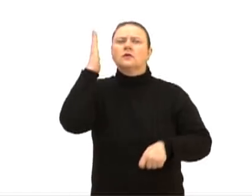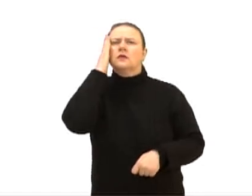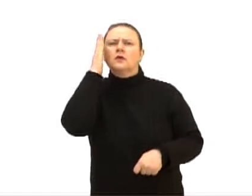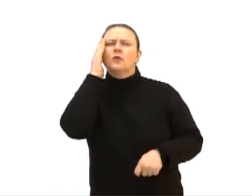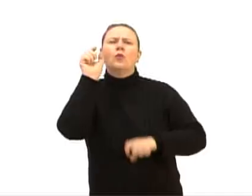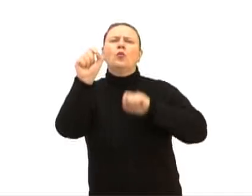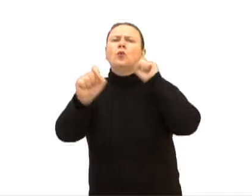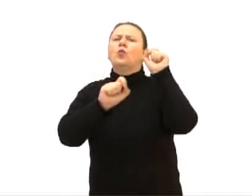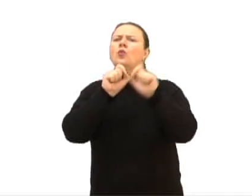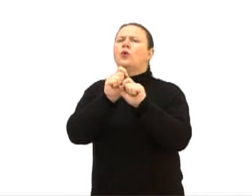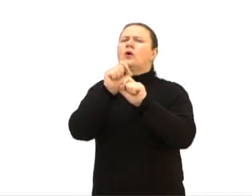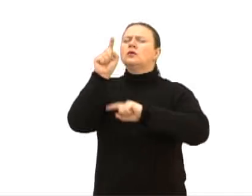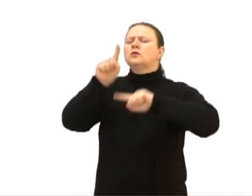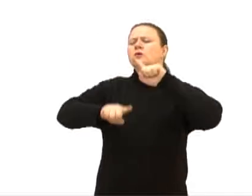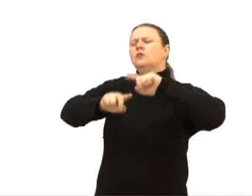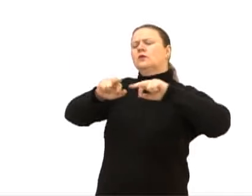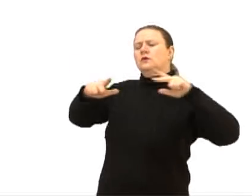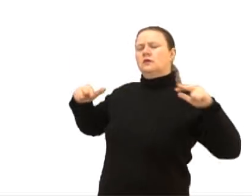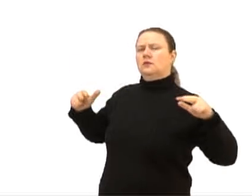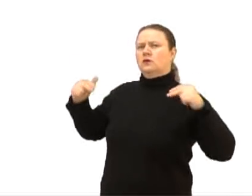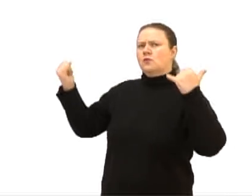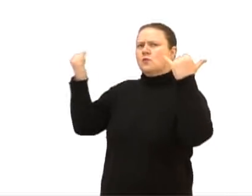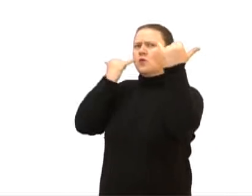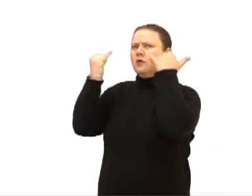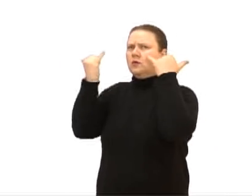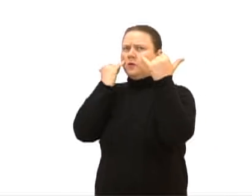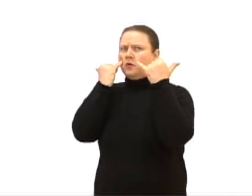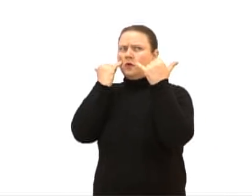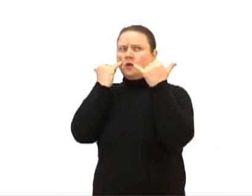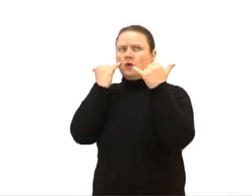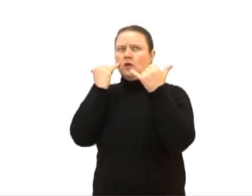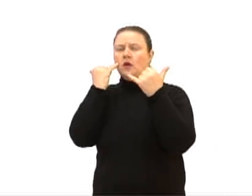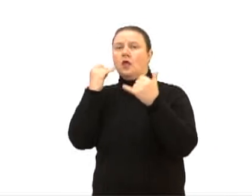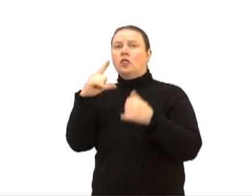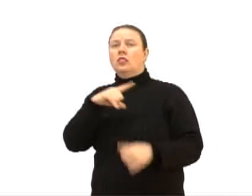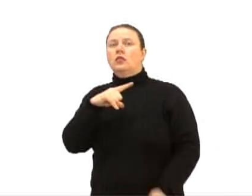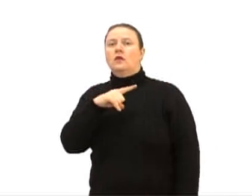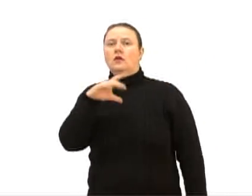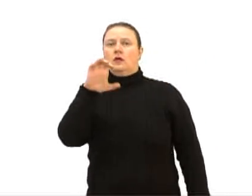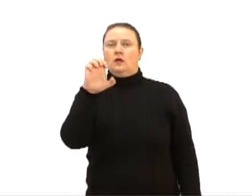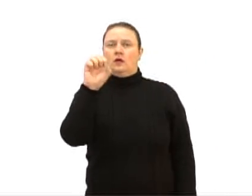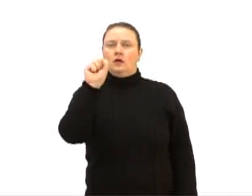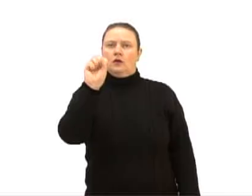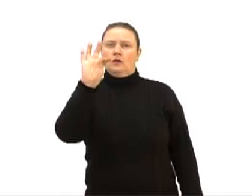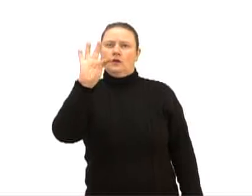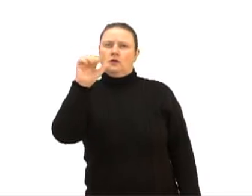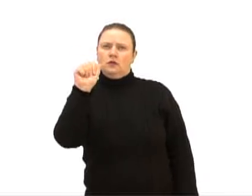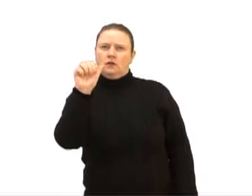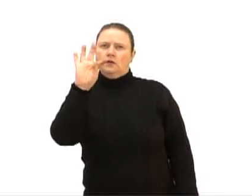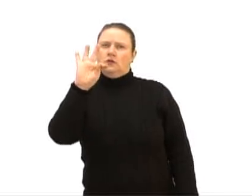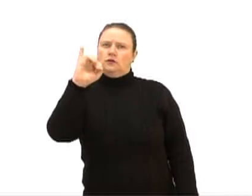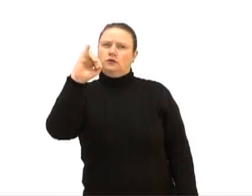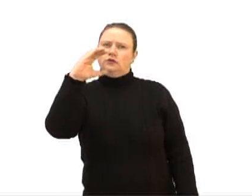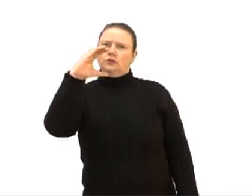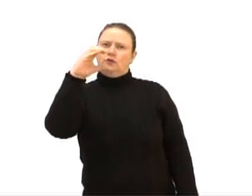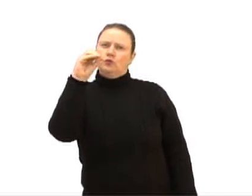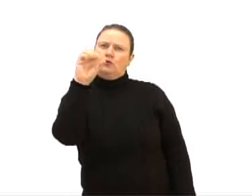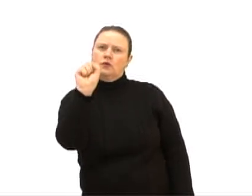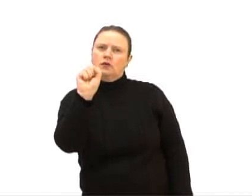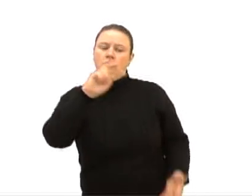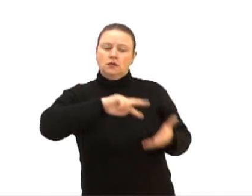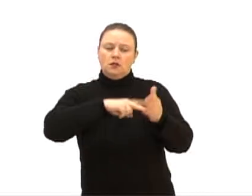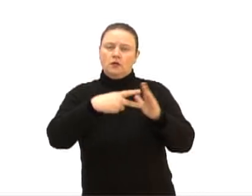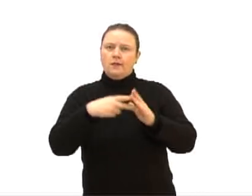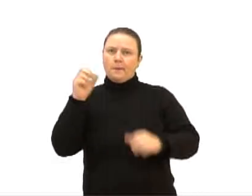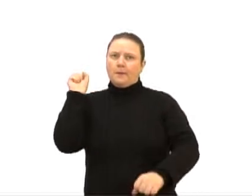os elementos que estão estáticos. O que é estático, professor? Aqueles que estão parados, que não se movimentam ou